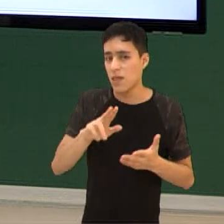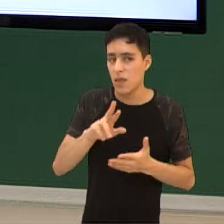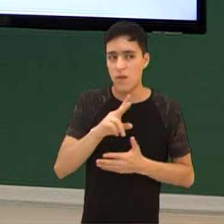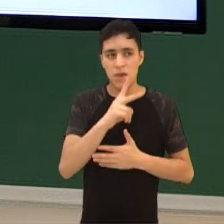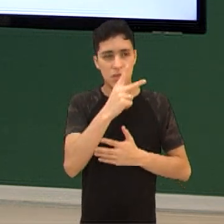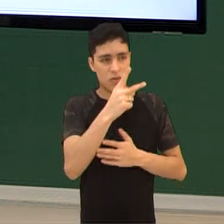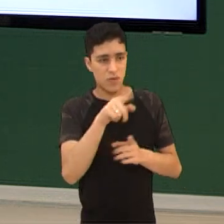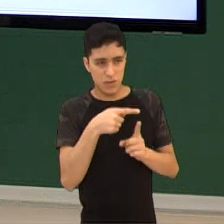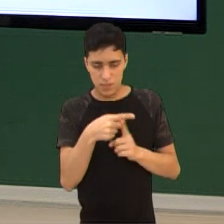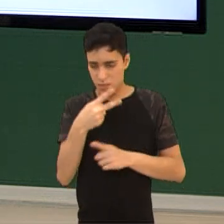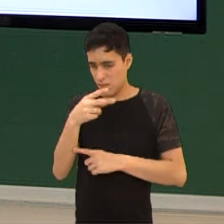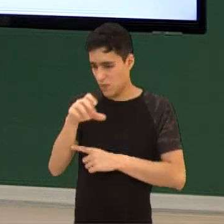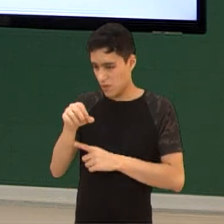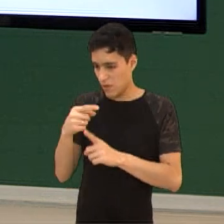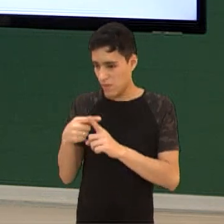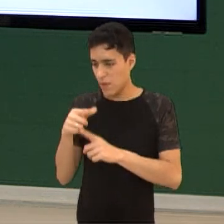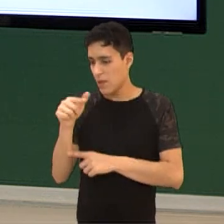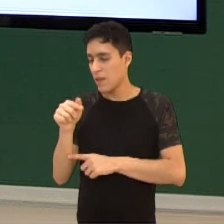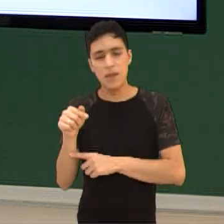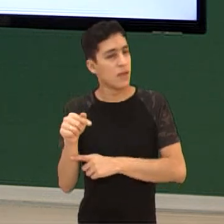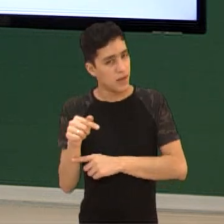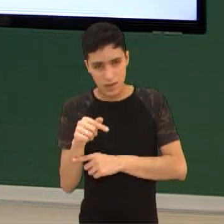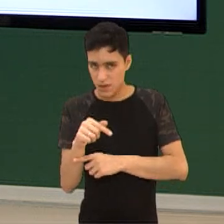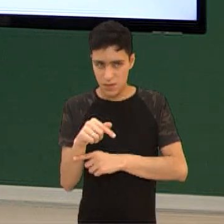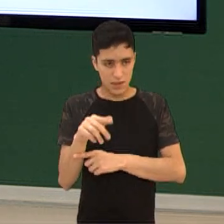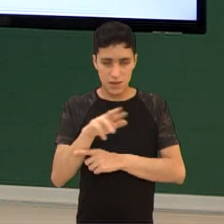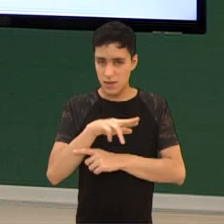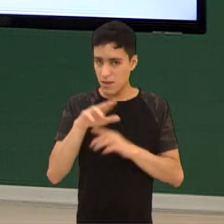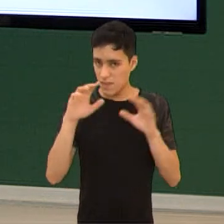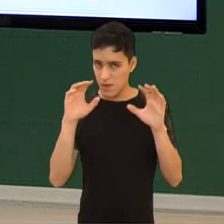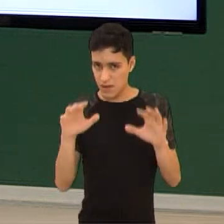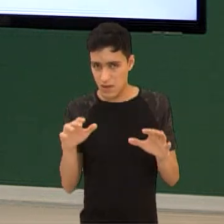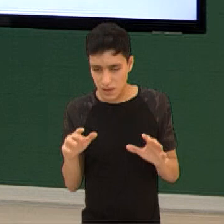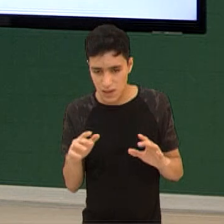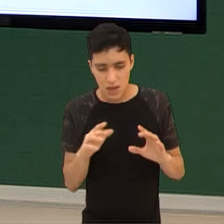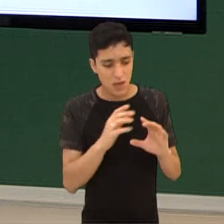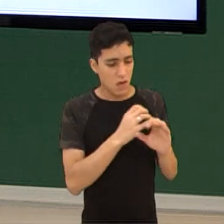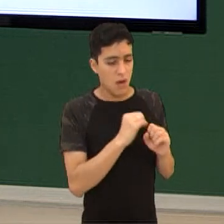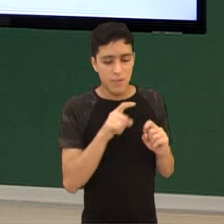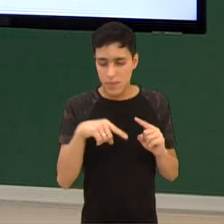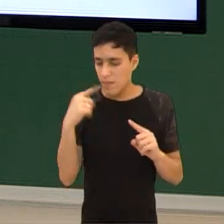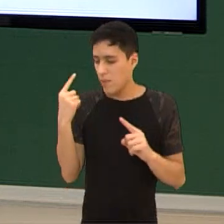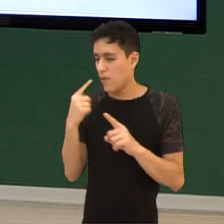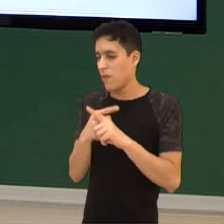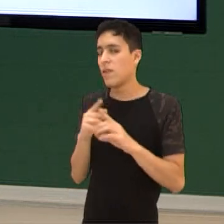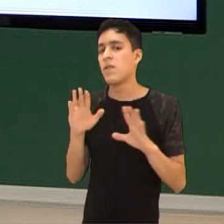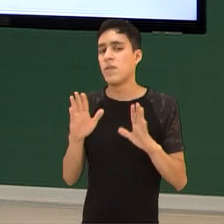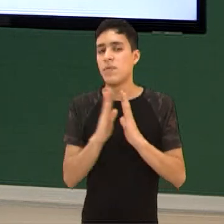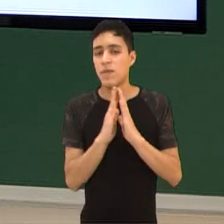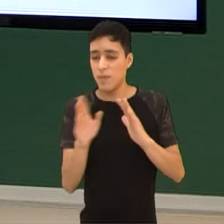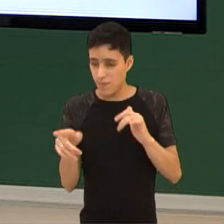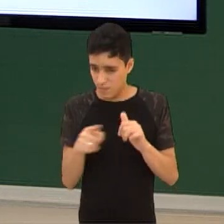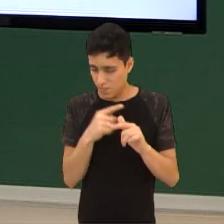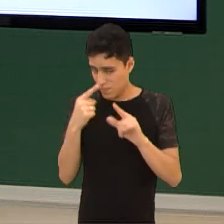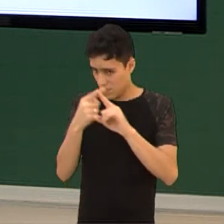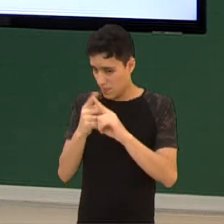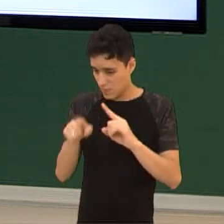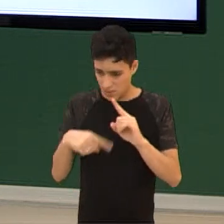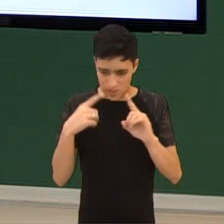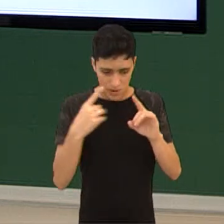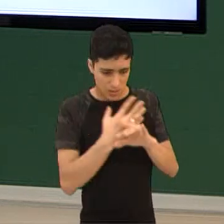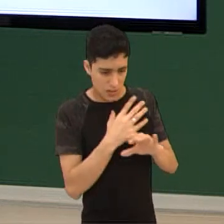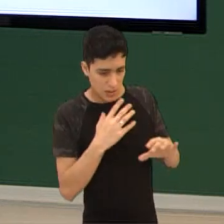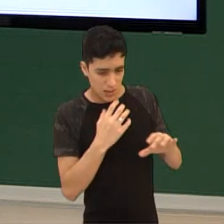2 mais 29 vezes 7, tá? Não é a soma depois a multiplicação, por favor, né?